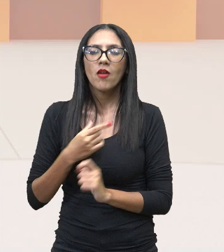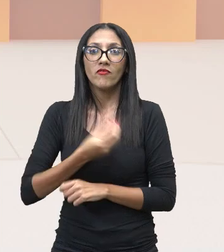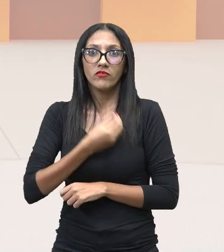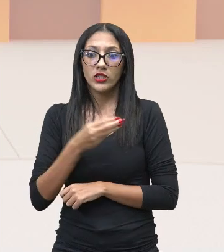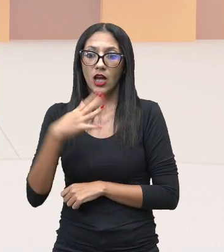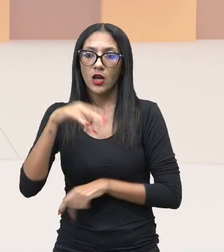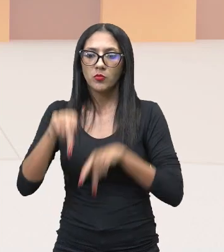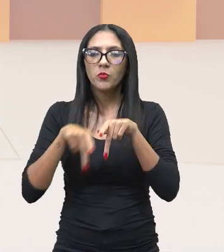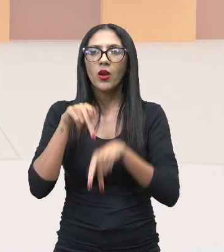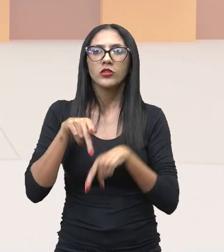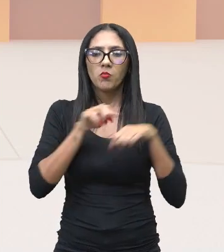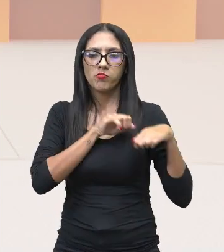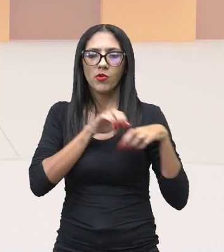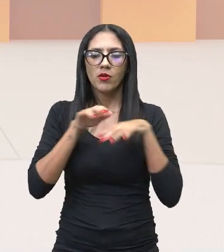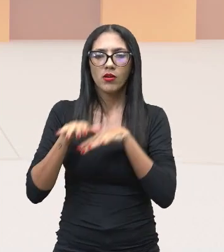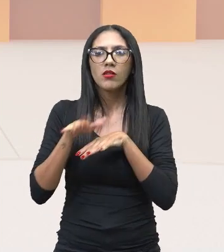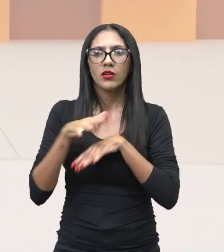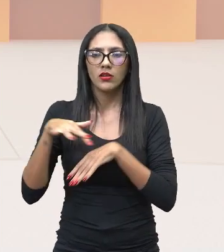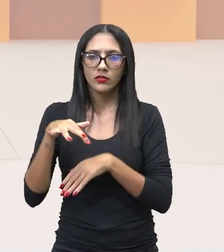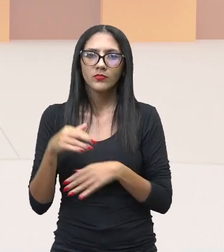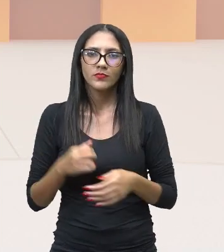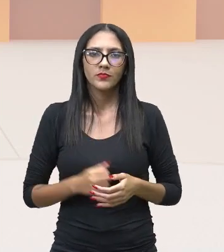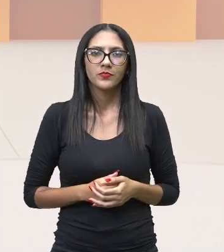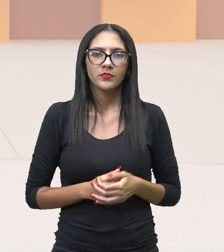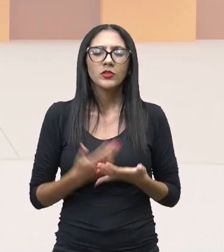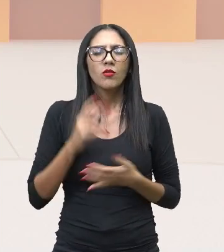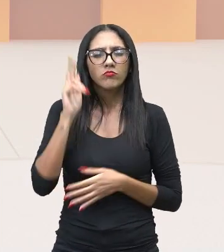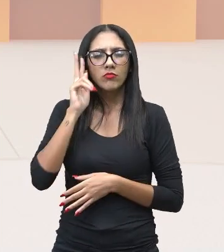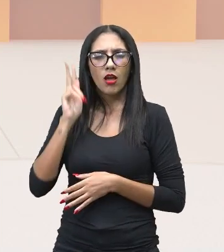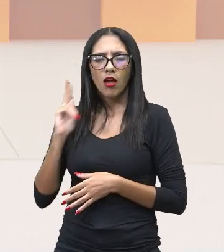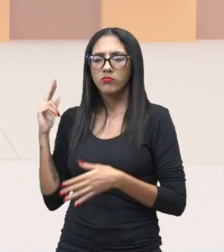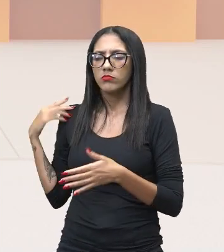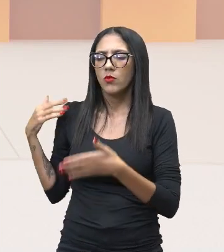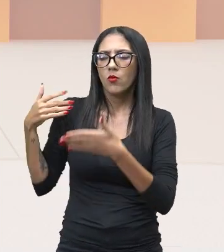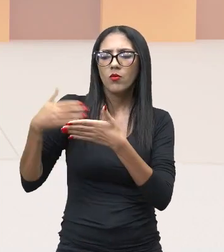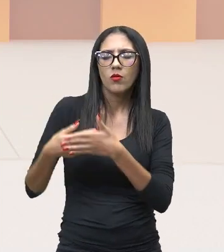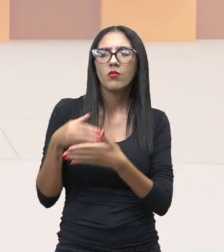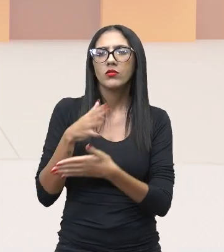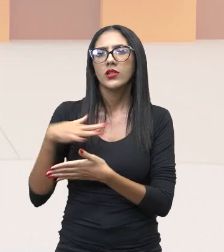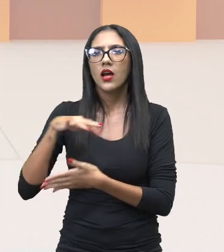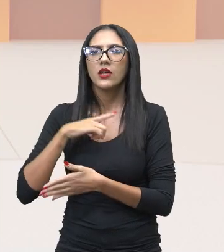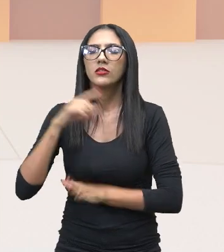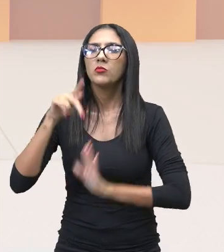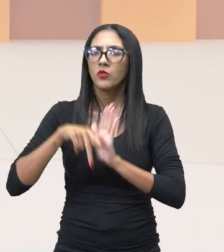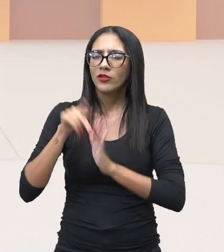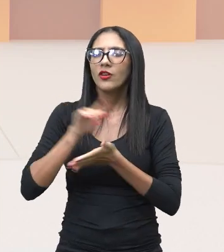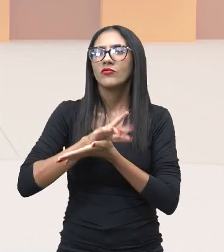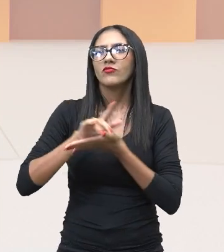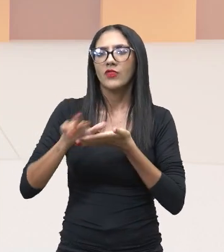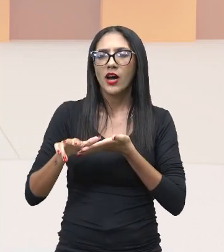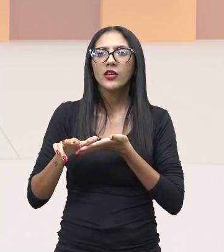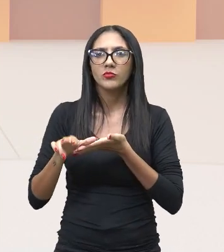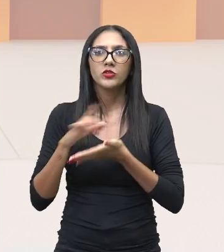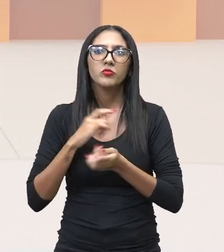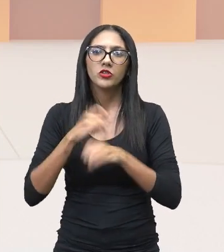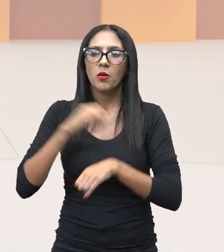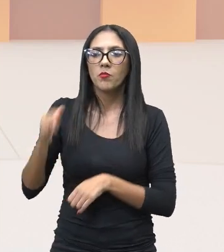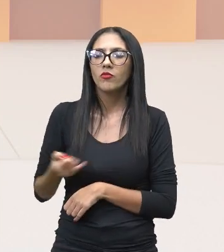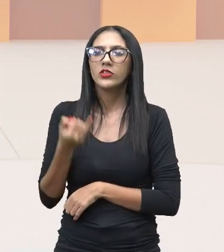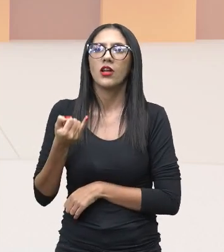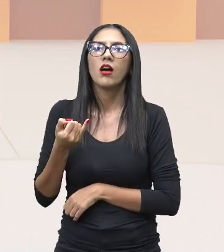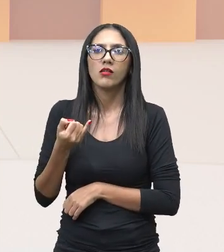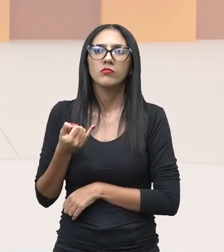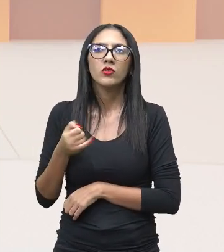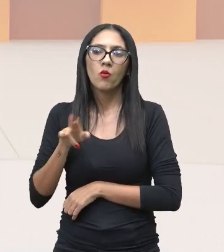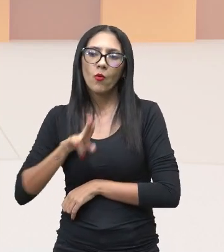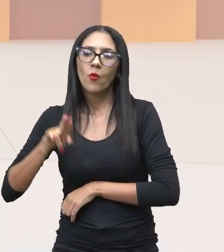tem, ao longo da história da Amazônia, né, da região amazônica de maneira geral, projetos como esse de usar, né, de produzir,